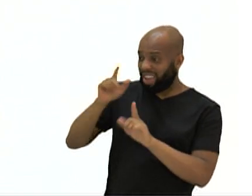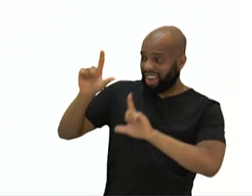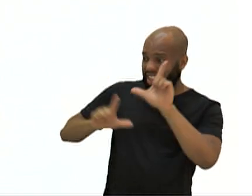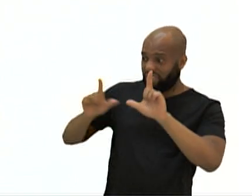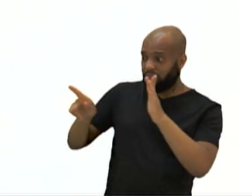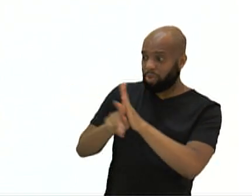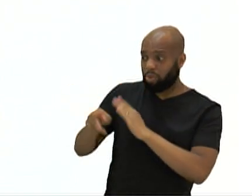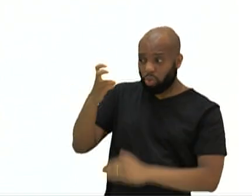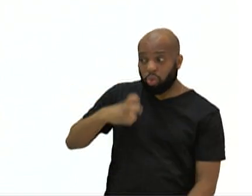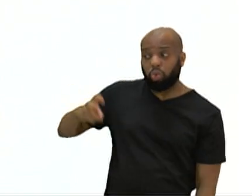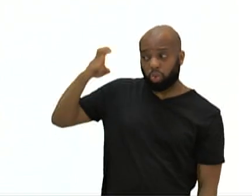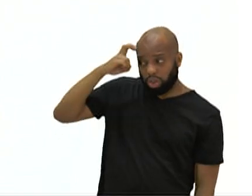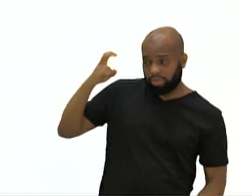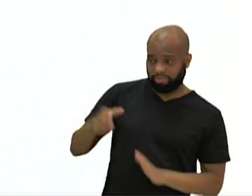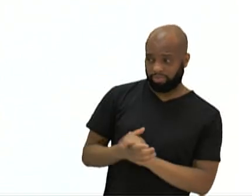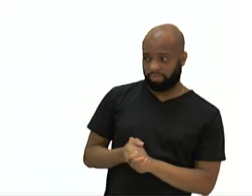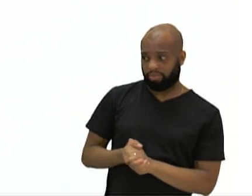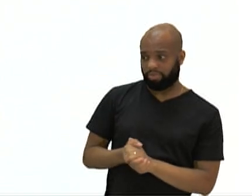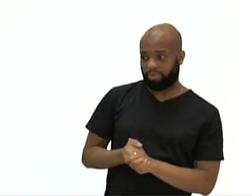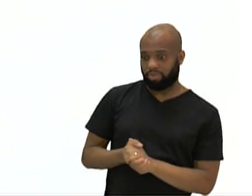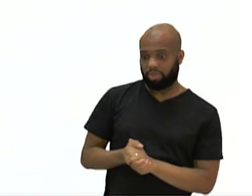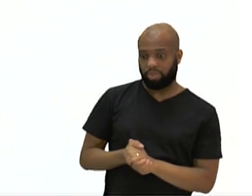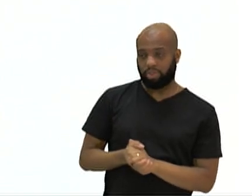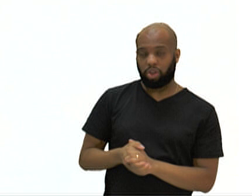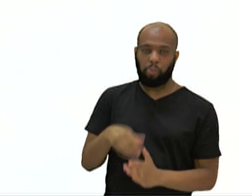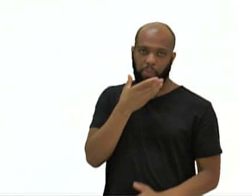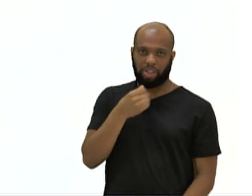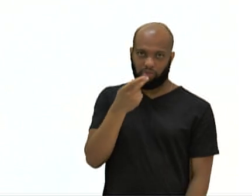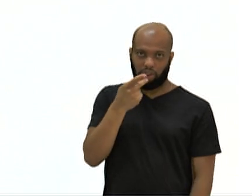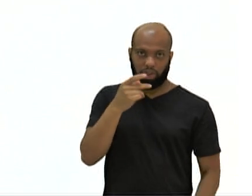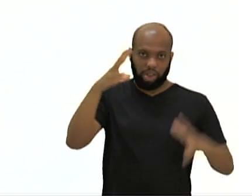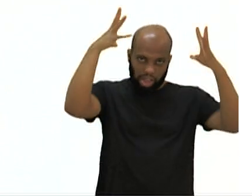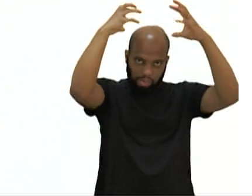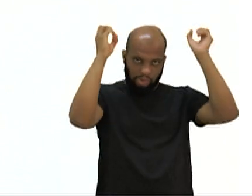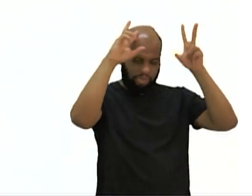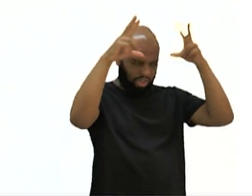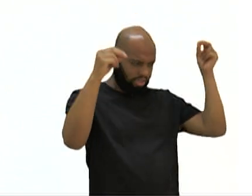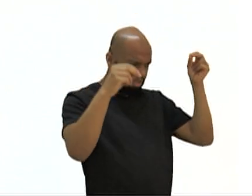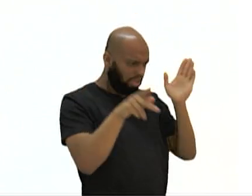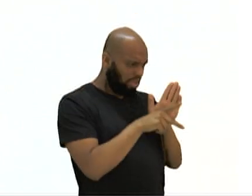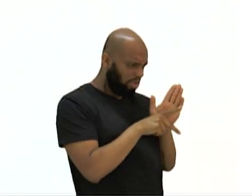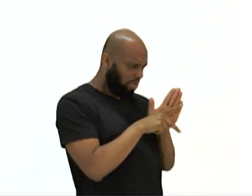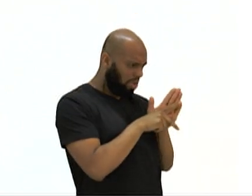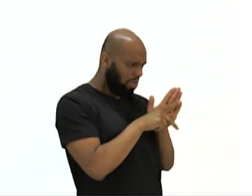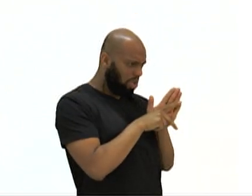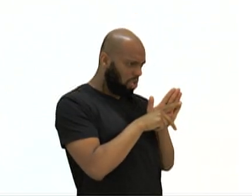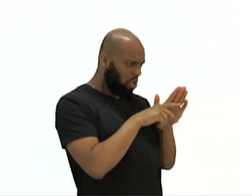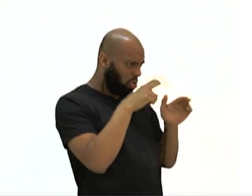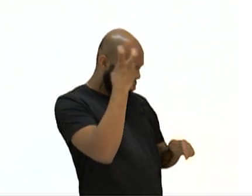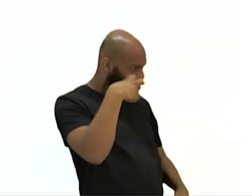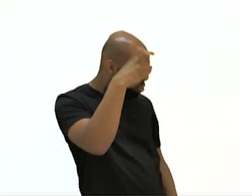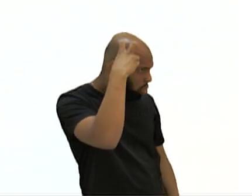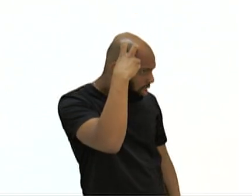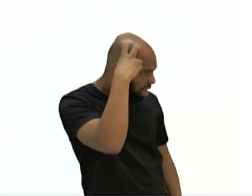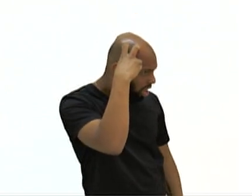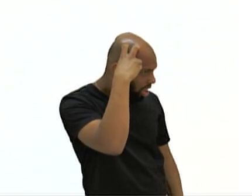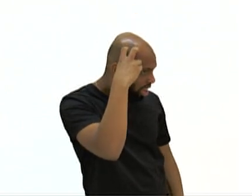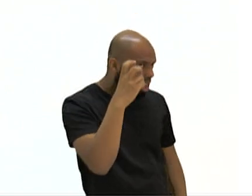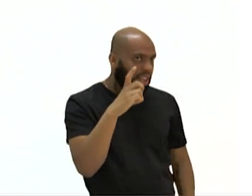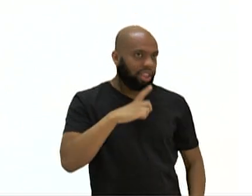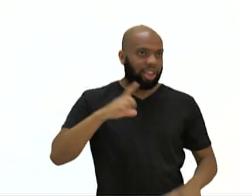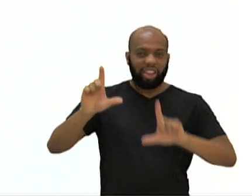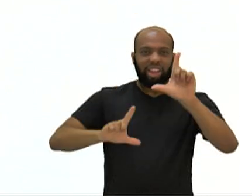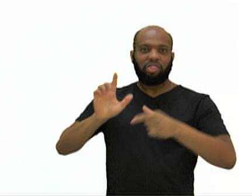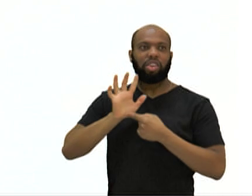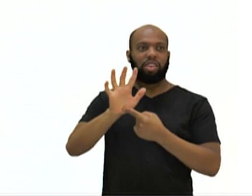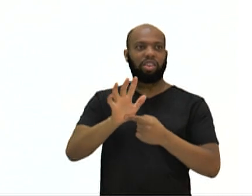de cultura. O menininho falando, né? Daí a Mafalda diz, um veículo de cultura? Daí lá na TV tá rolando,